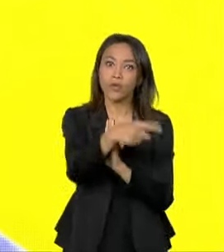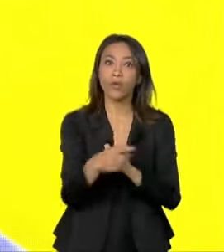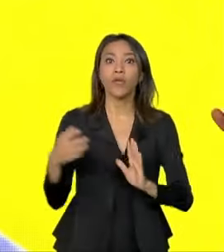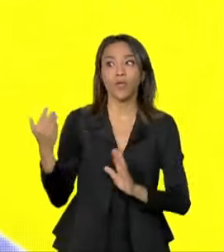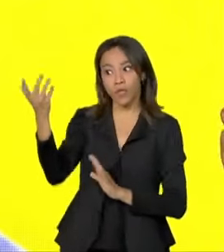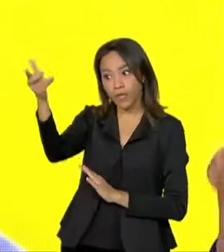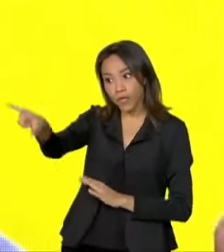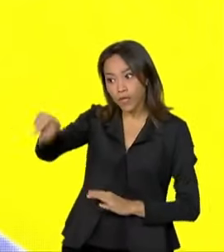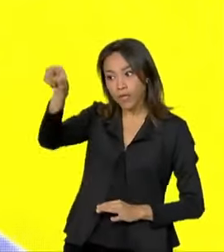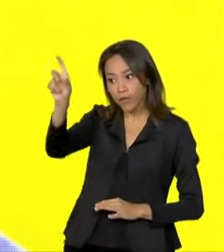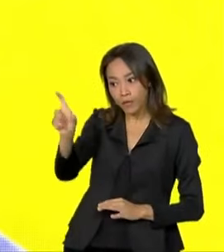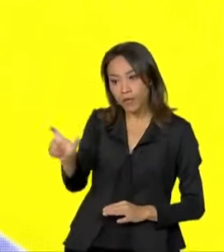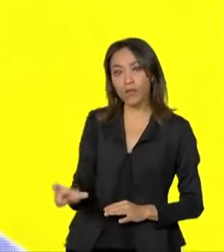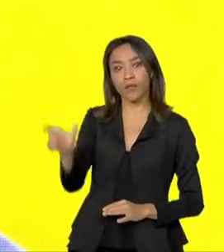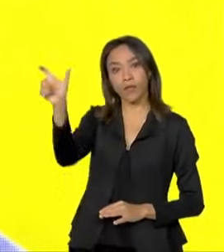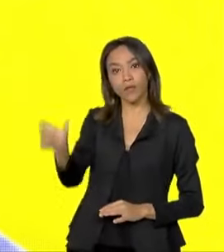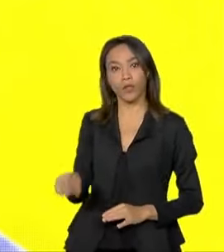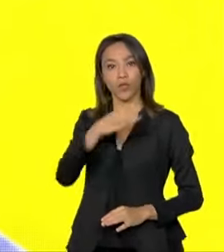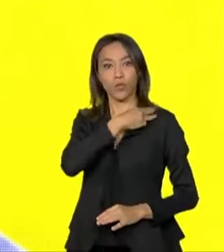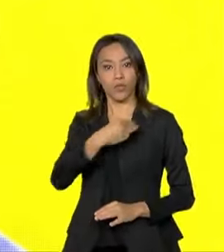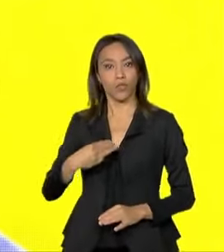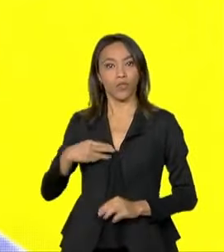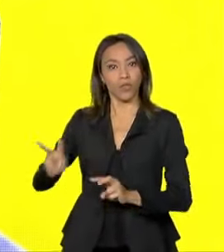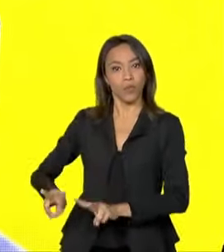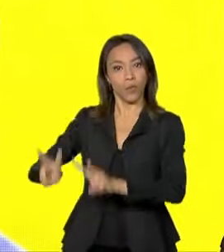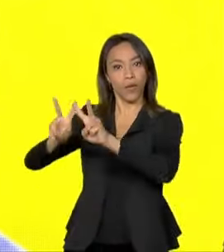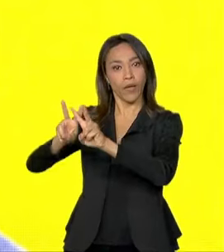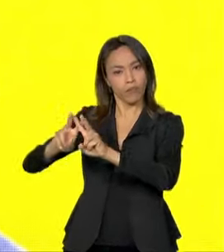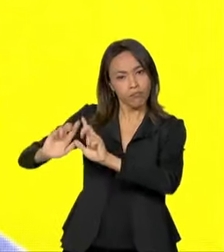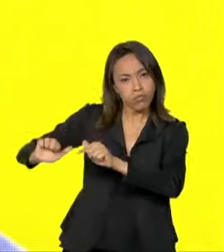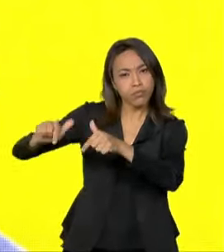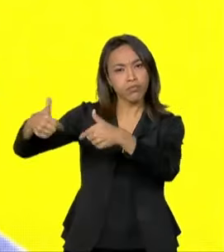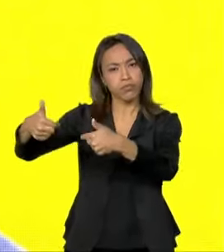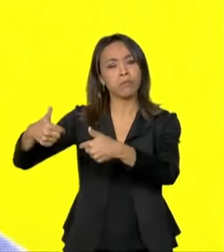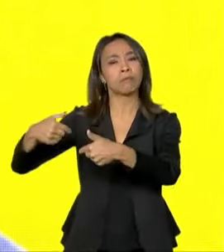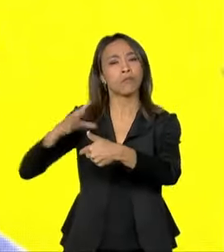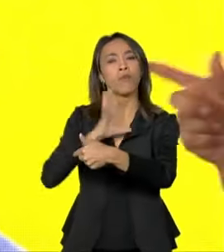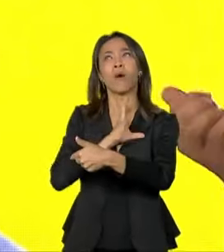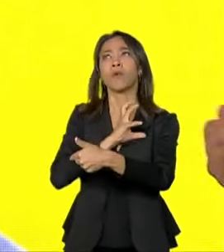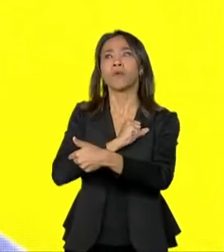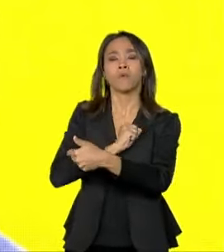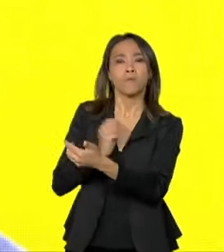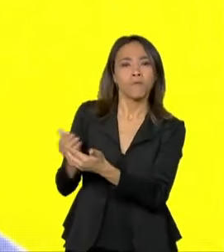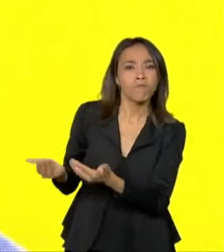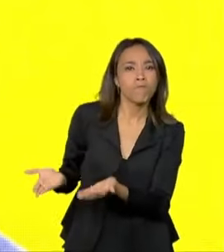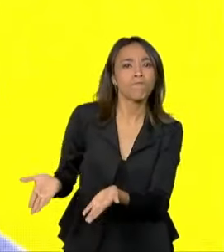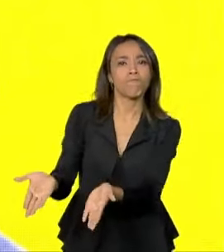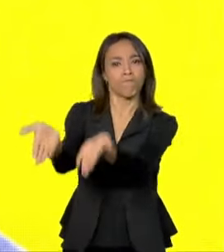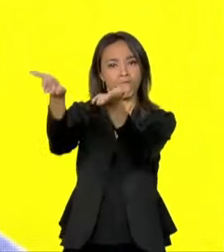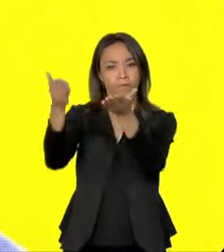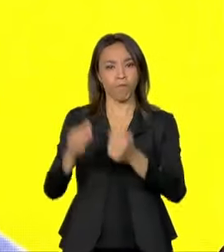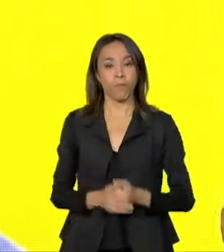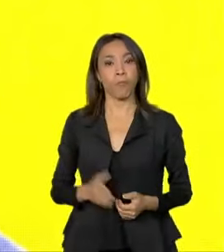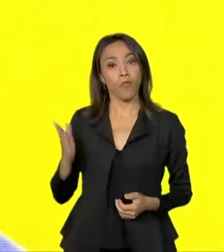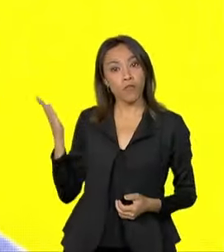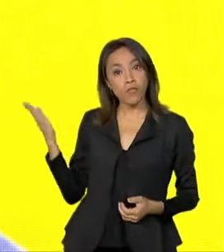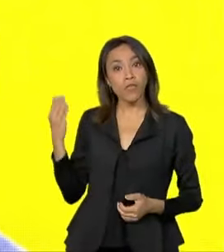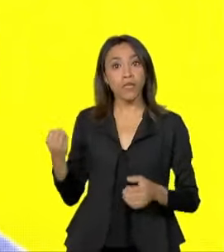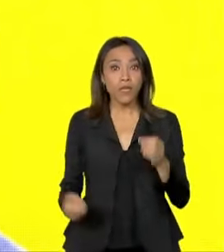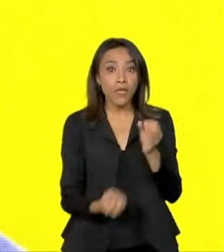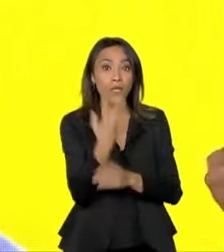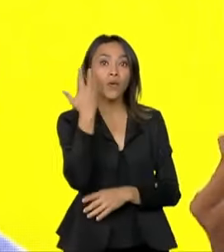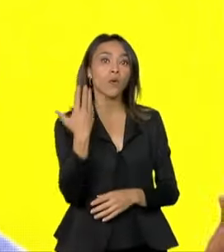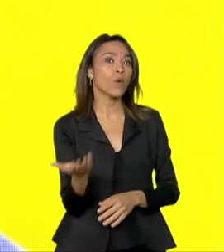forma apaixonante. Presidente Lula, foi o senhor que criou o Super Simples em